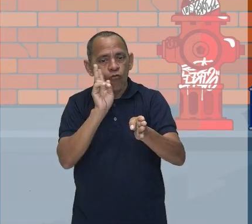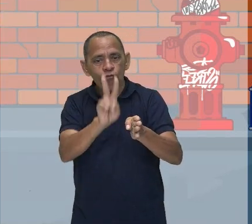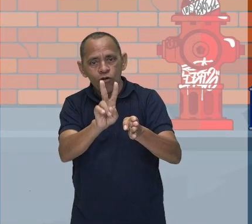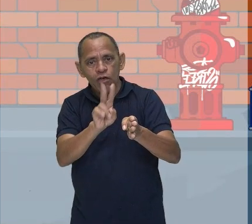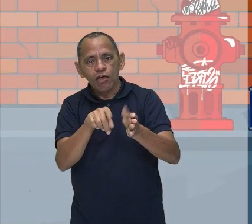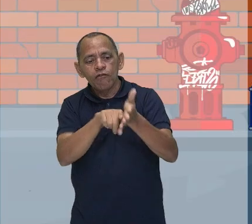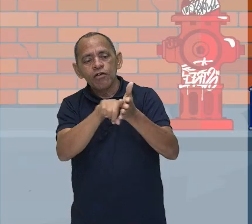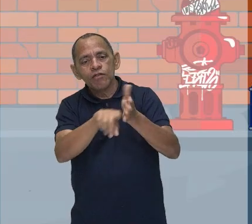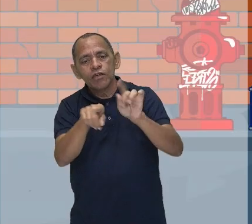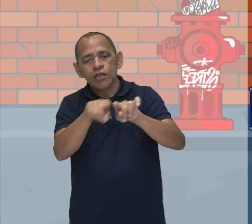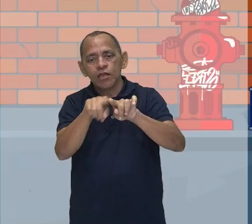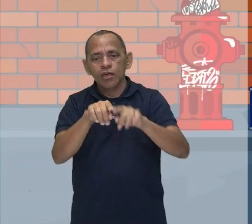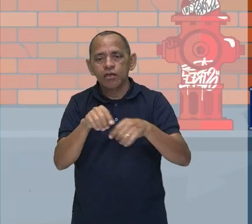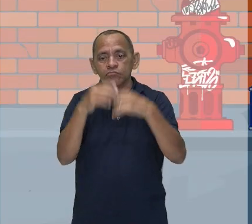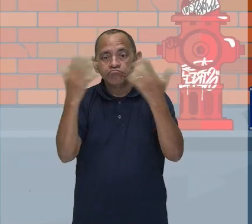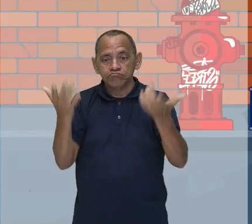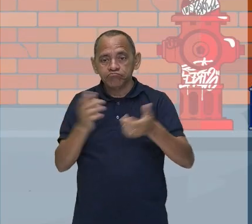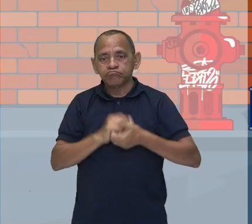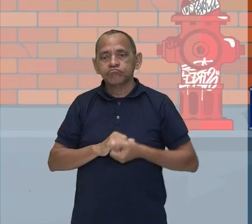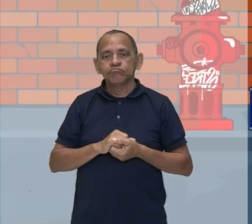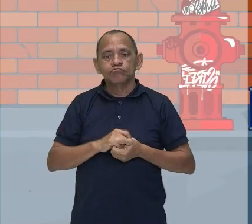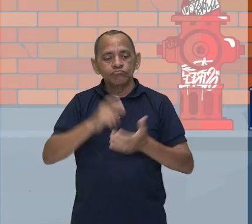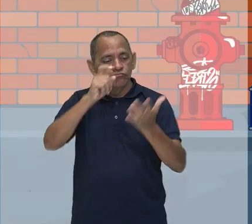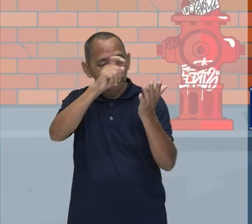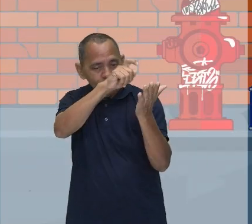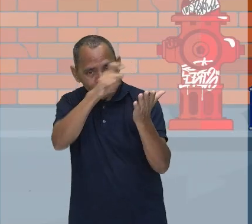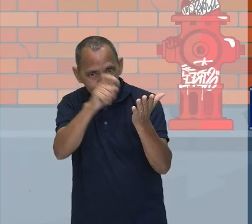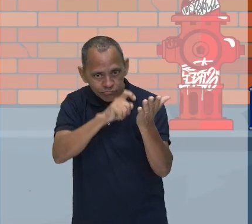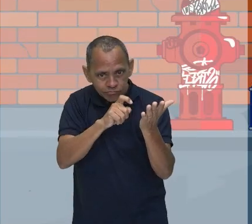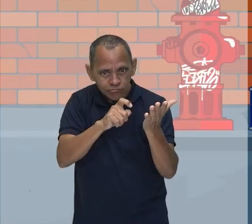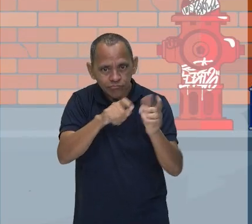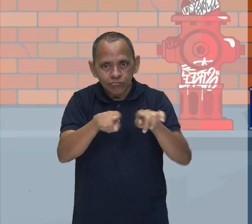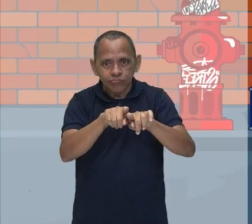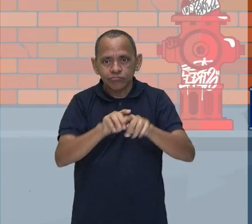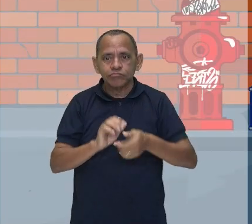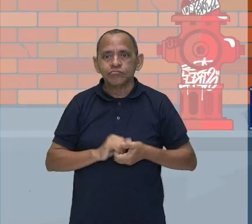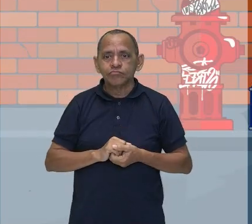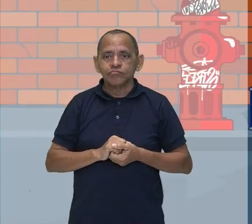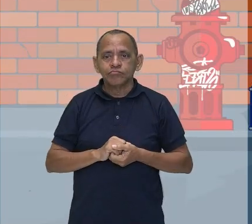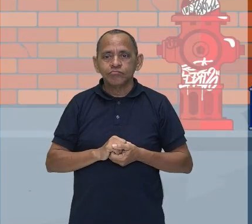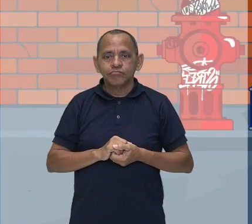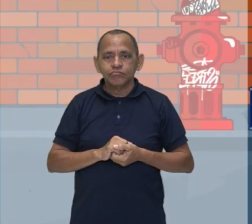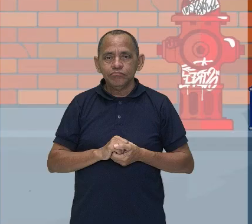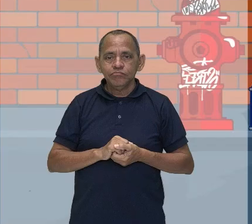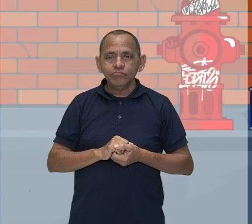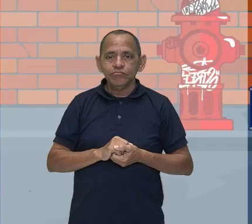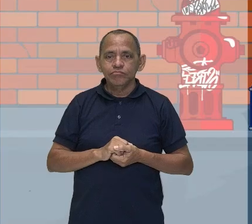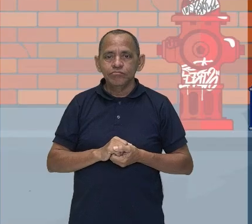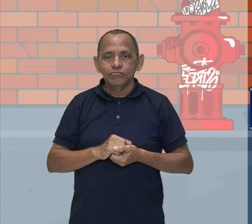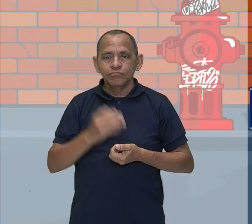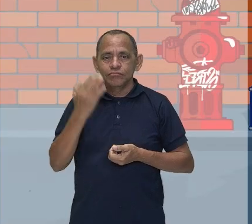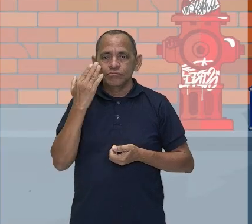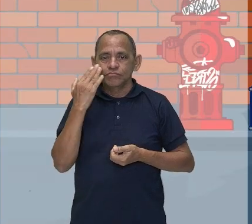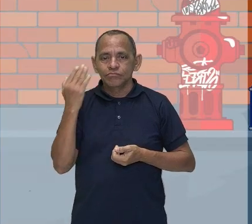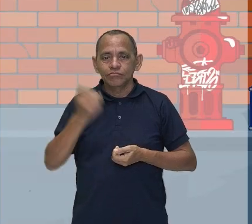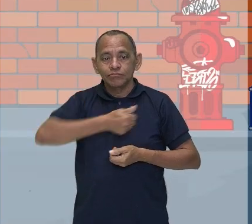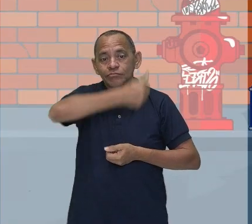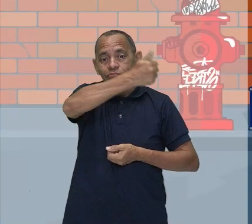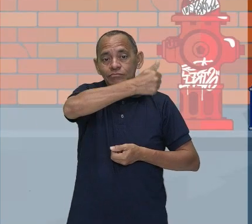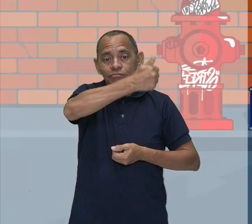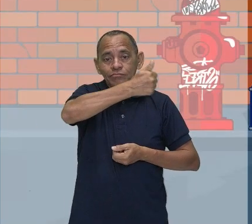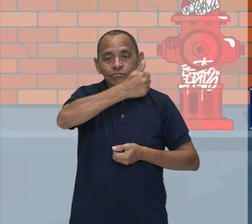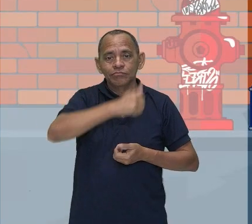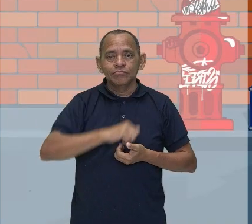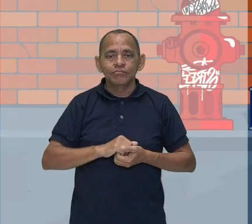verificar quais grafites vai passar aqui nesse lindo mural. Vejam só, o primeiro grafite que eu